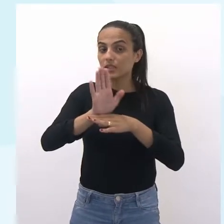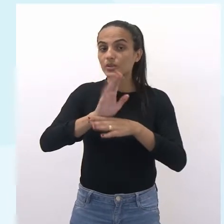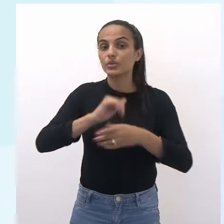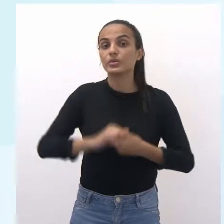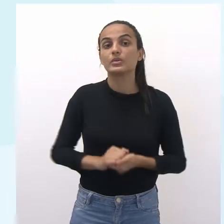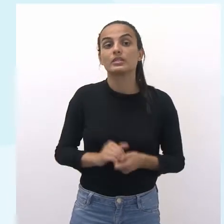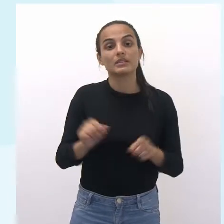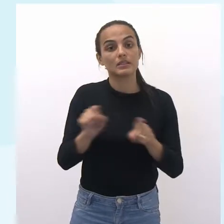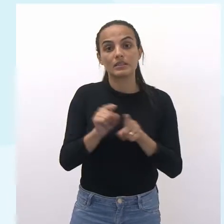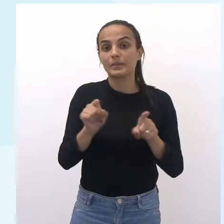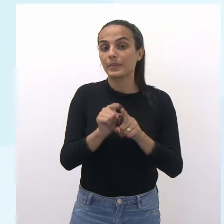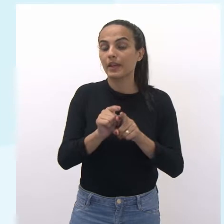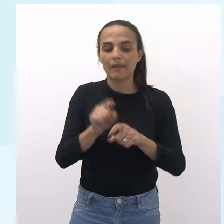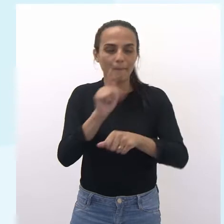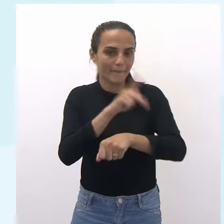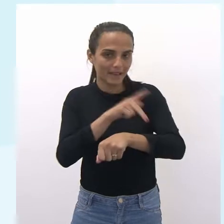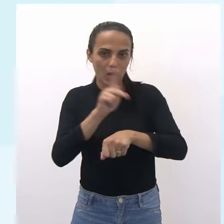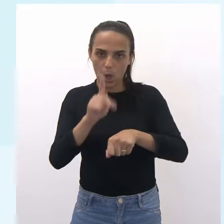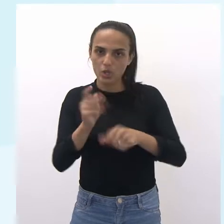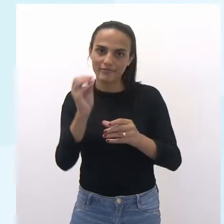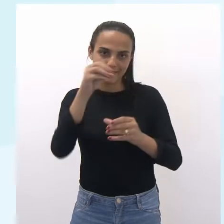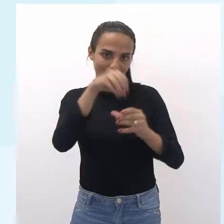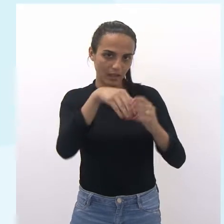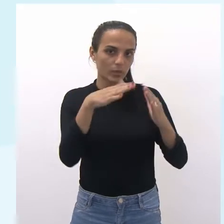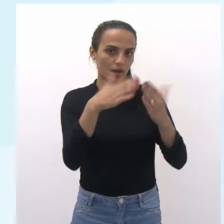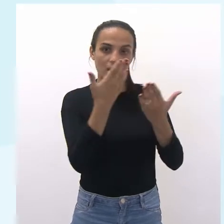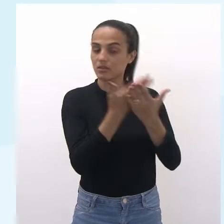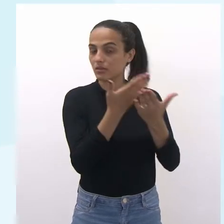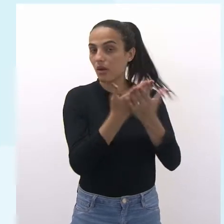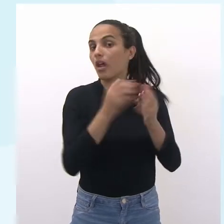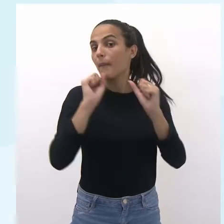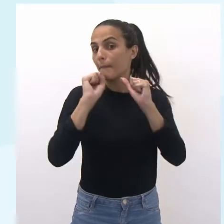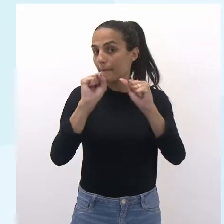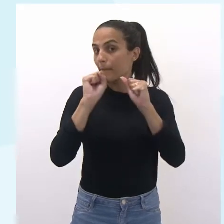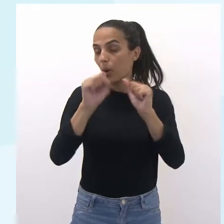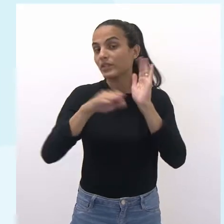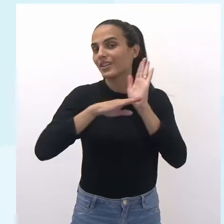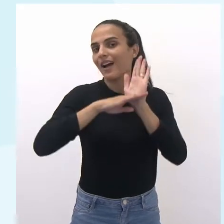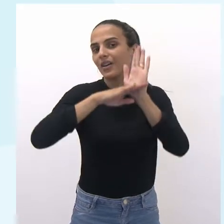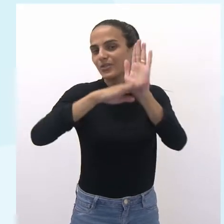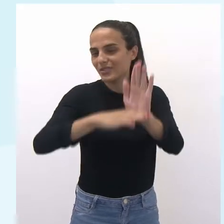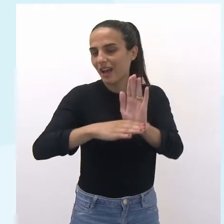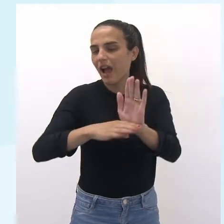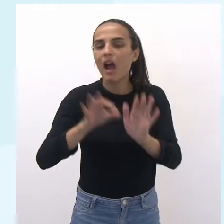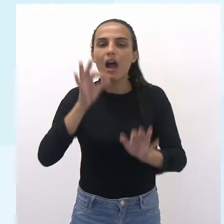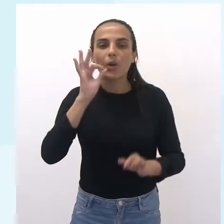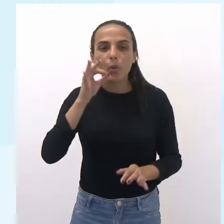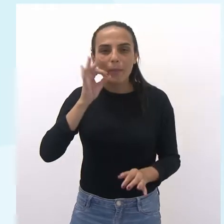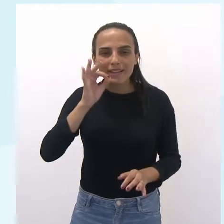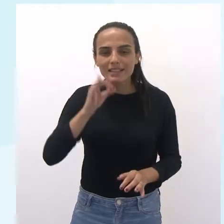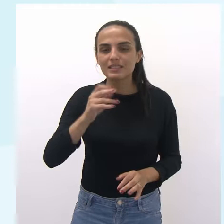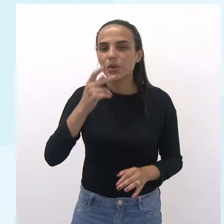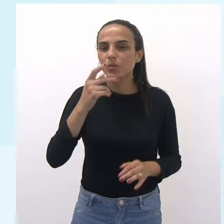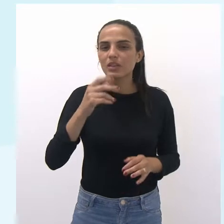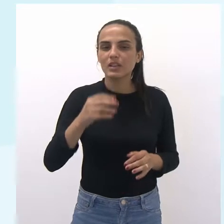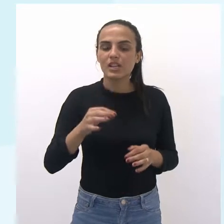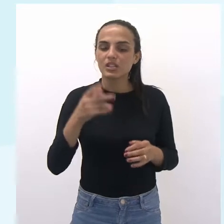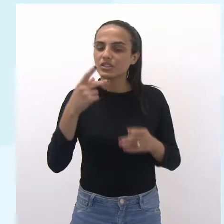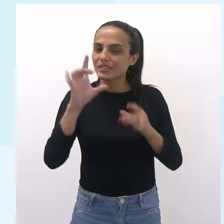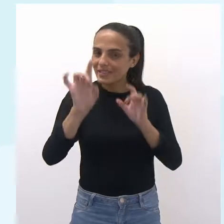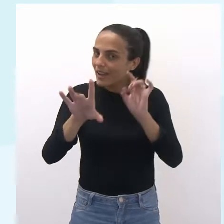para fins pedagógicos pode possibilitar a melhor argumentação e criticidade dos